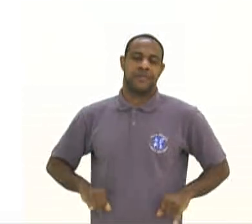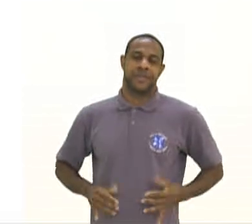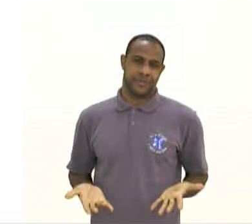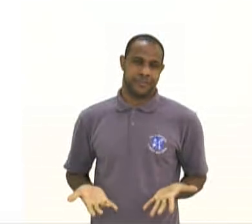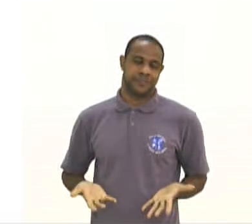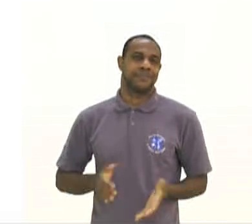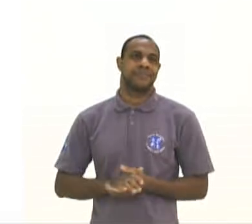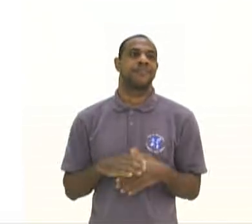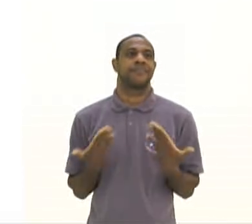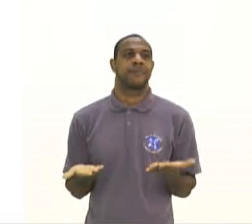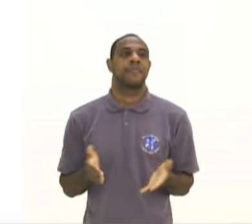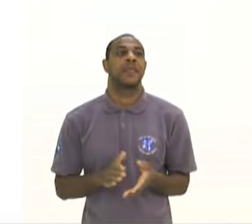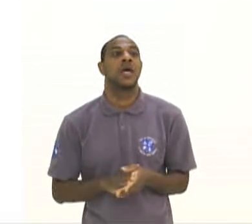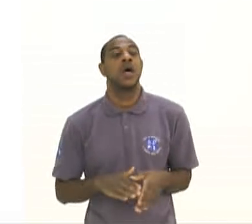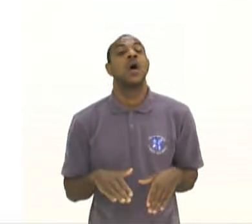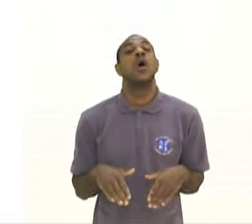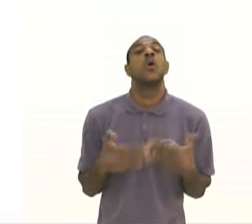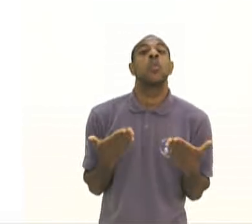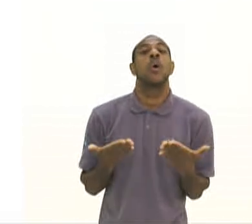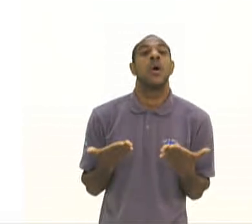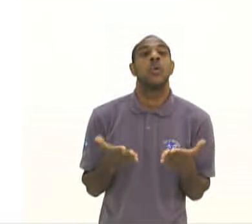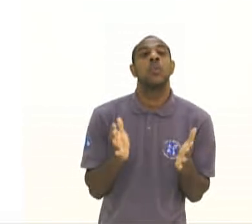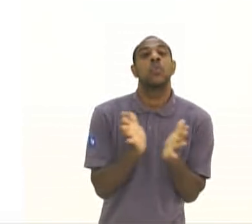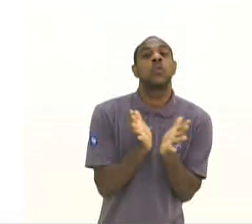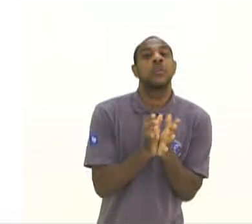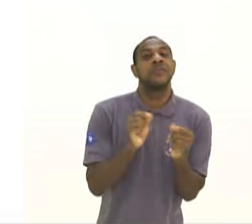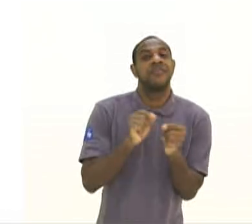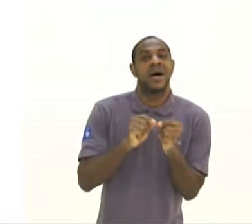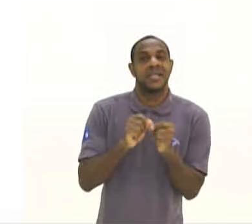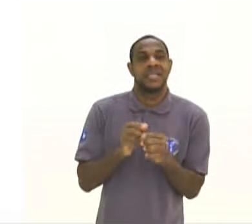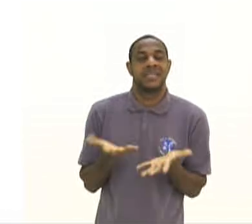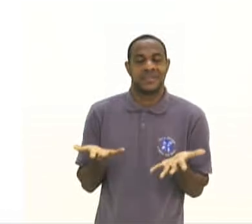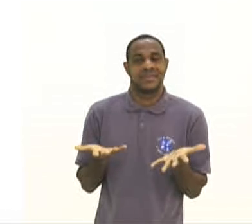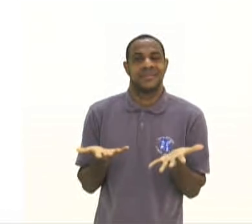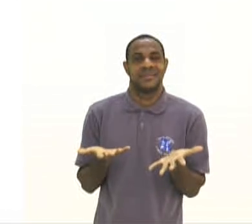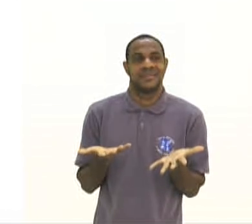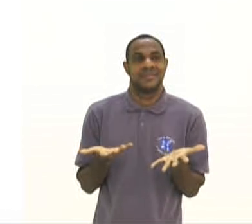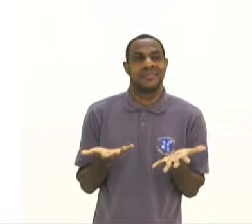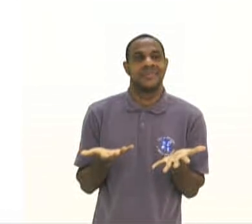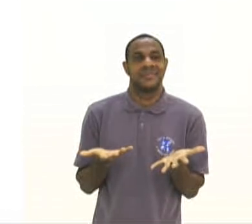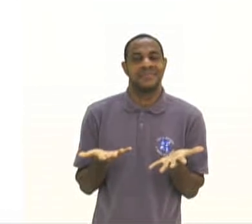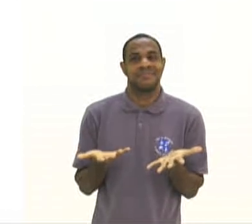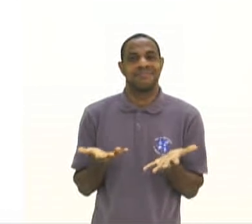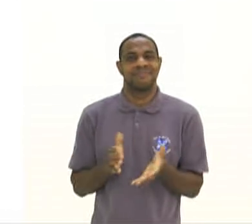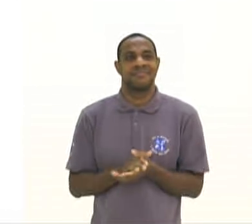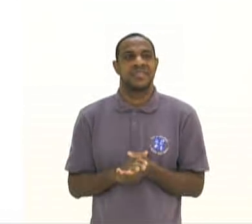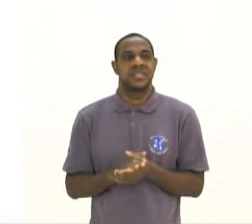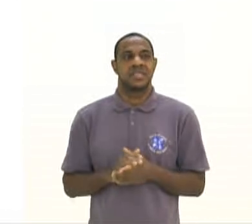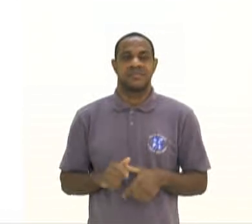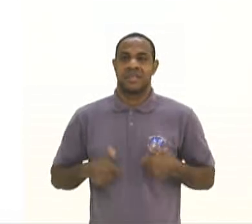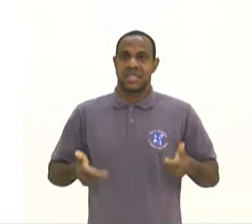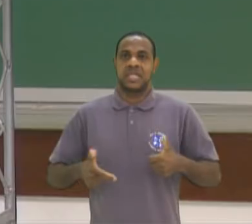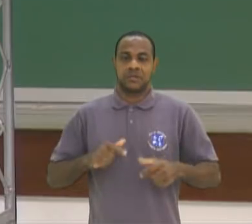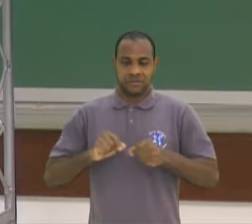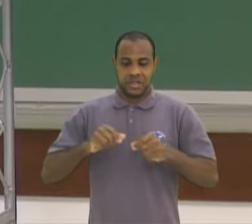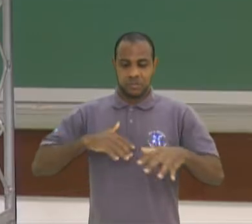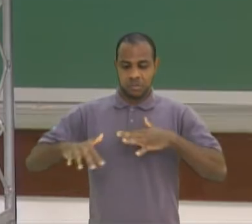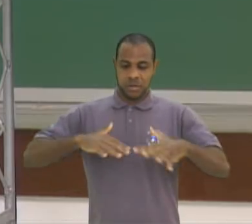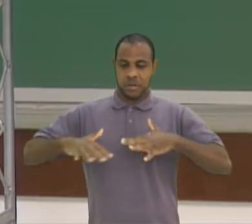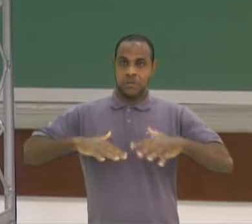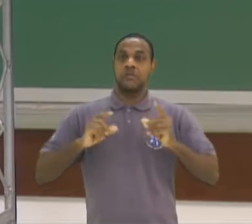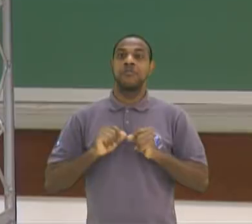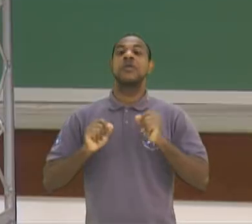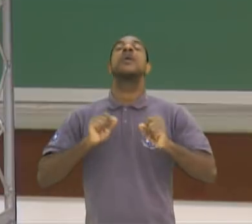pergunta, quais os setores que faziam oposição? Nós falamos dos dois. Primeiro, o pessoal do movimento de